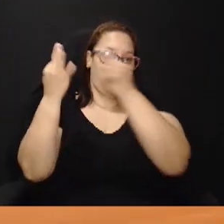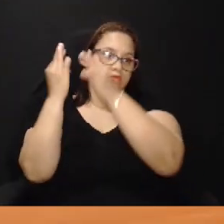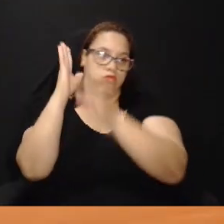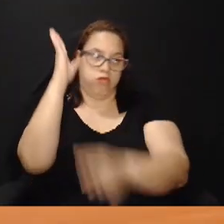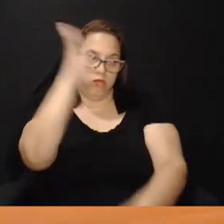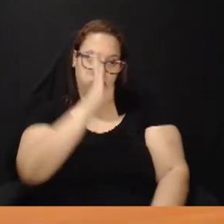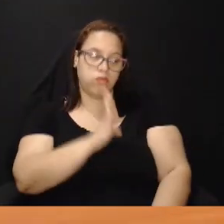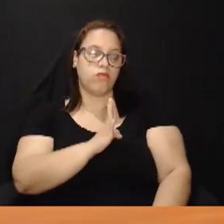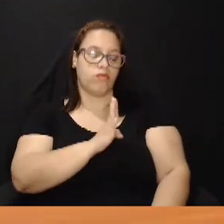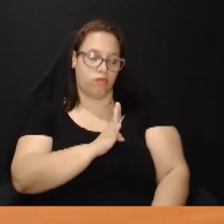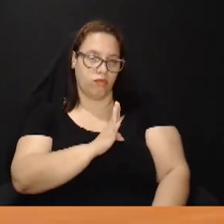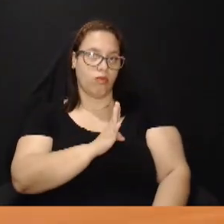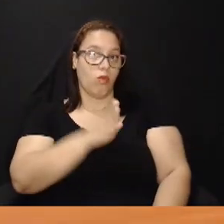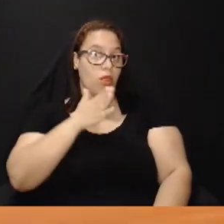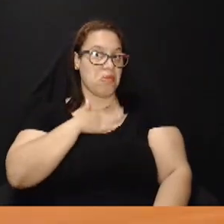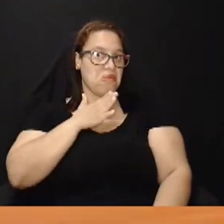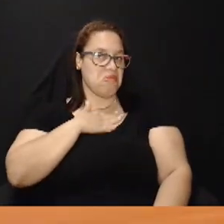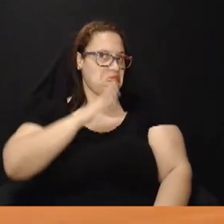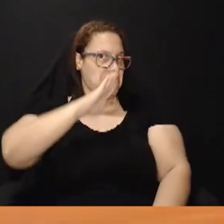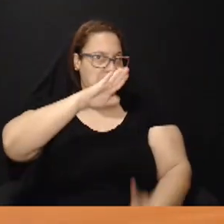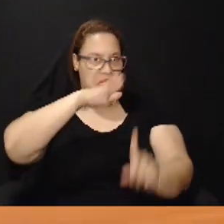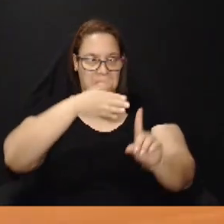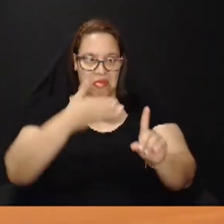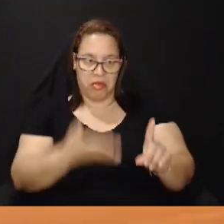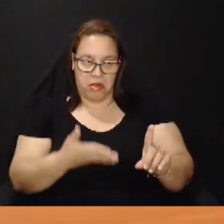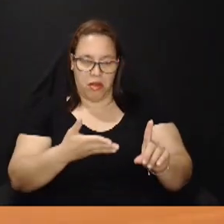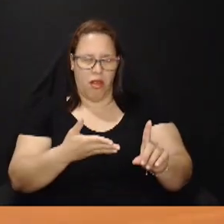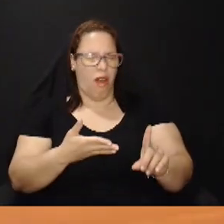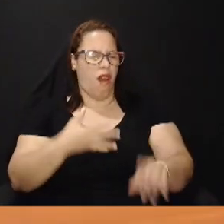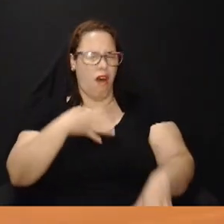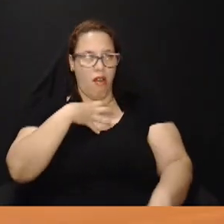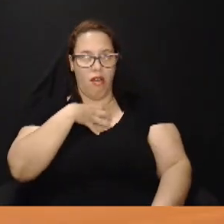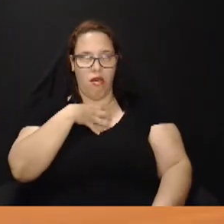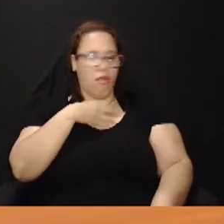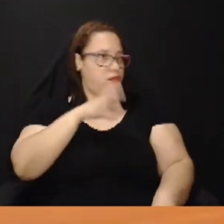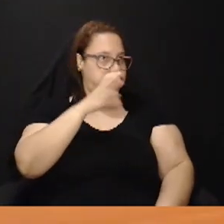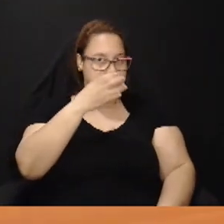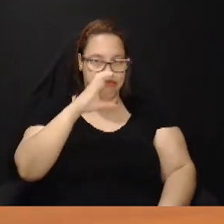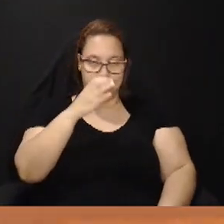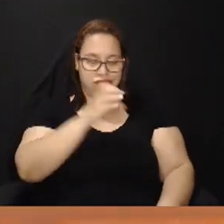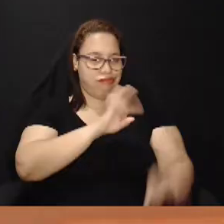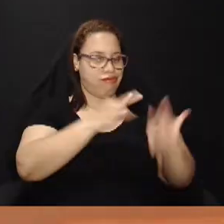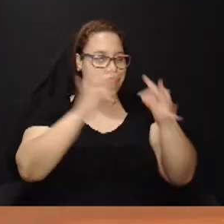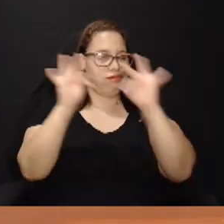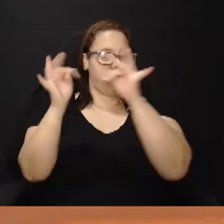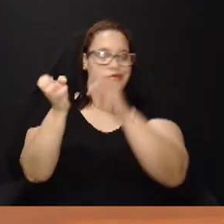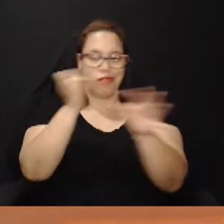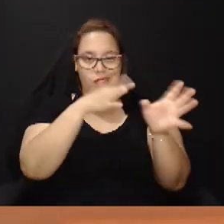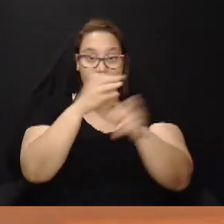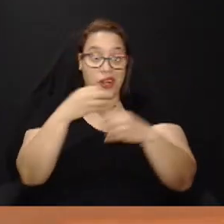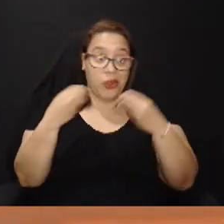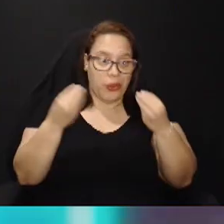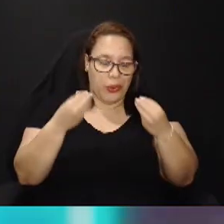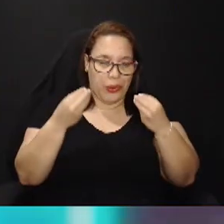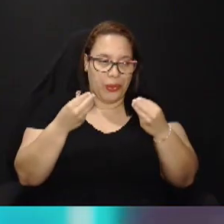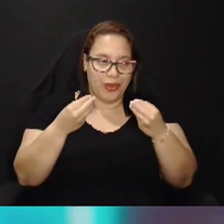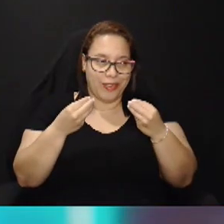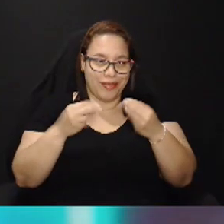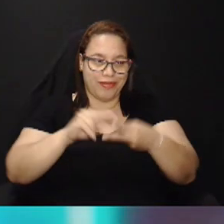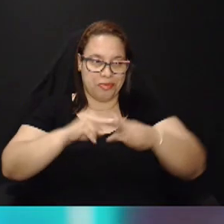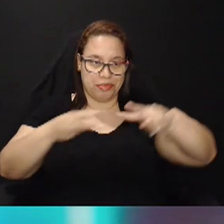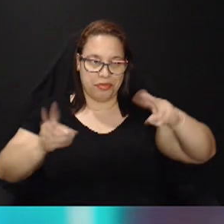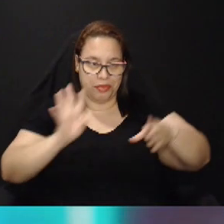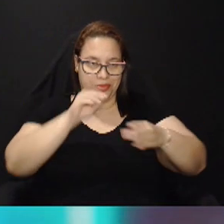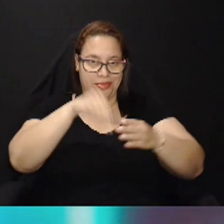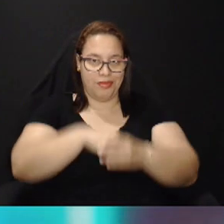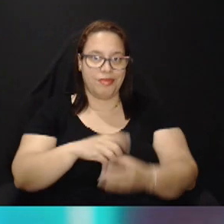Então, para mim, foi uma honra presidir essa comissão, de ciência, tecnologia, inovação, enfim. É o DNA de Campinas. E nós não